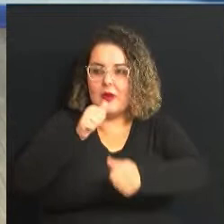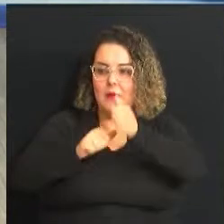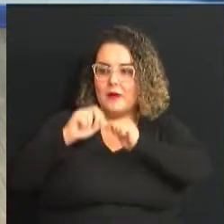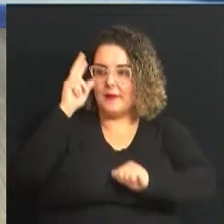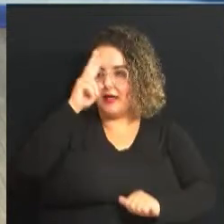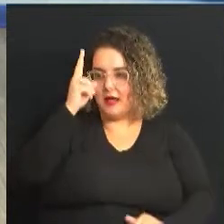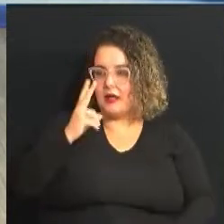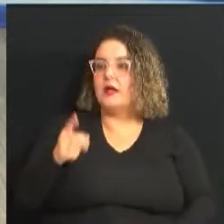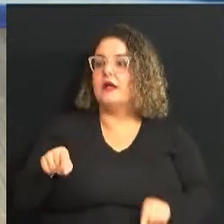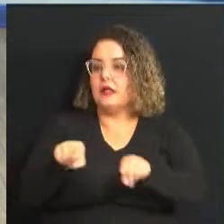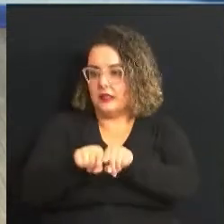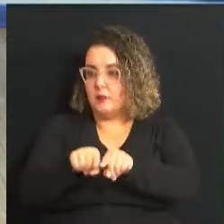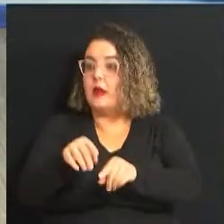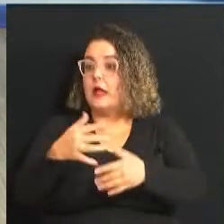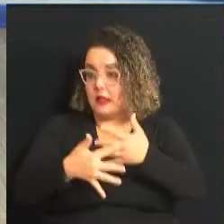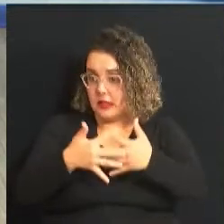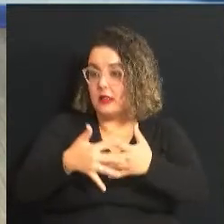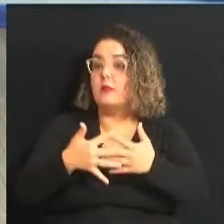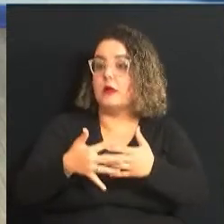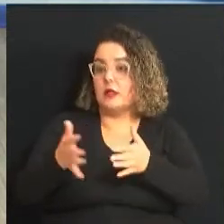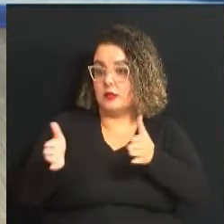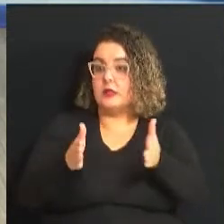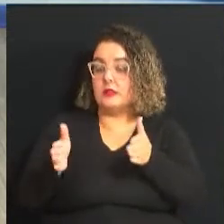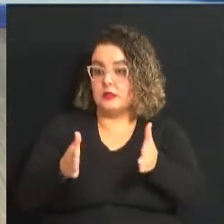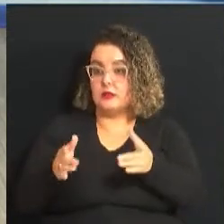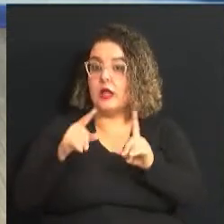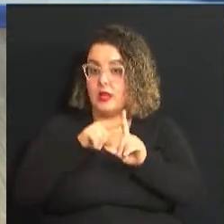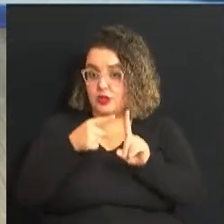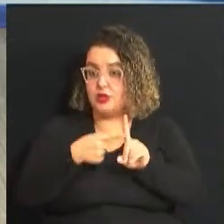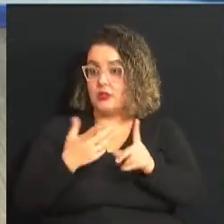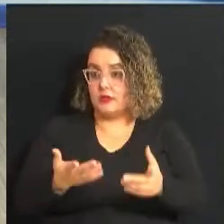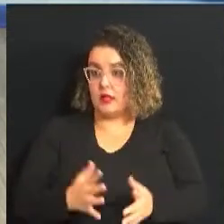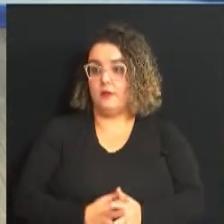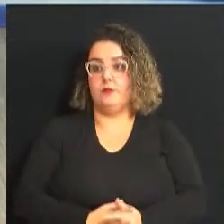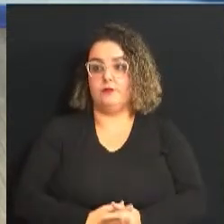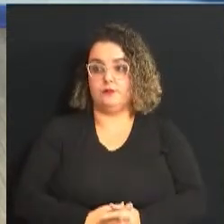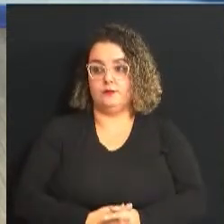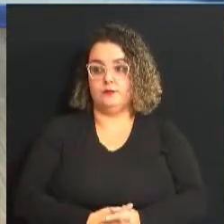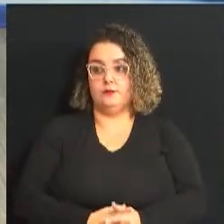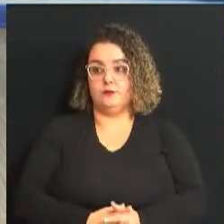também acabam atrapalhando nesse momento de engravidar?